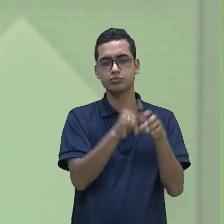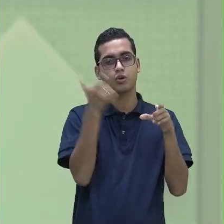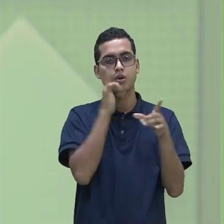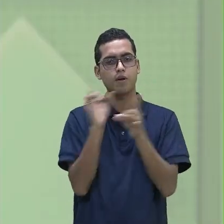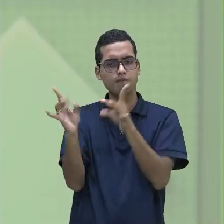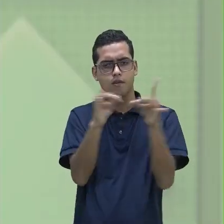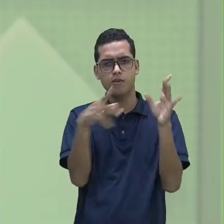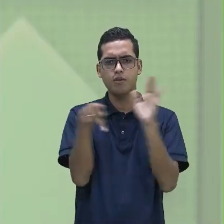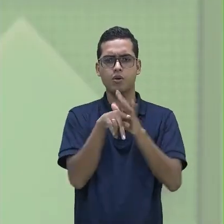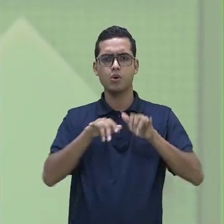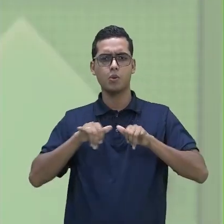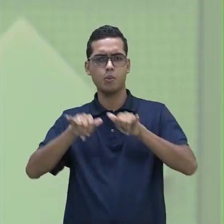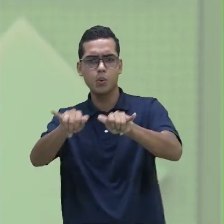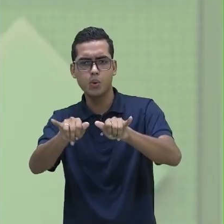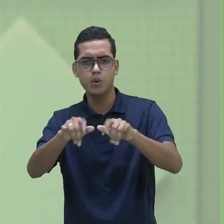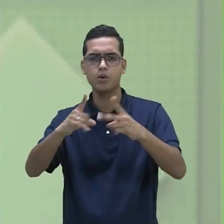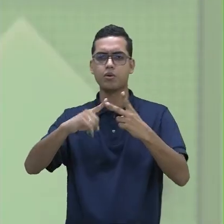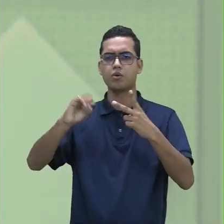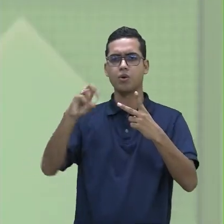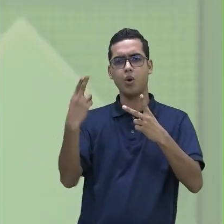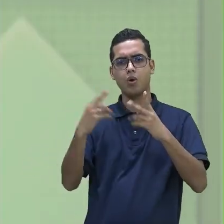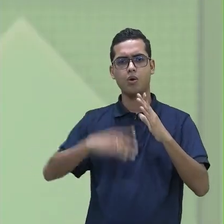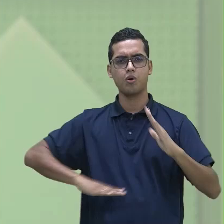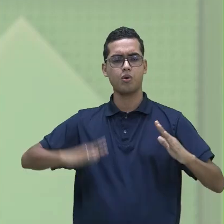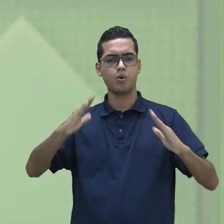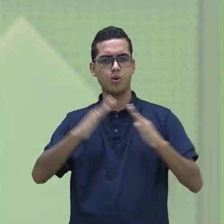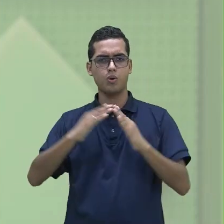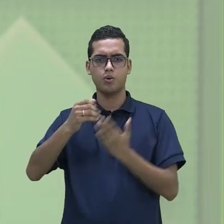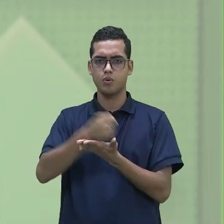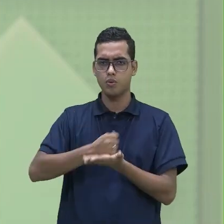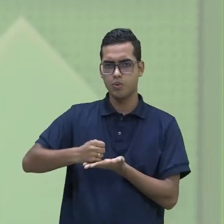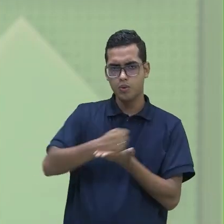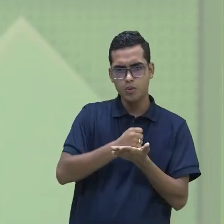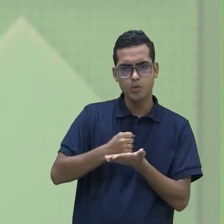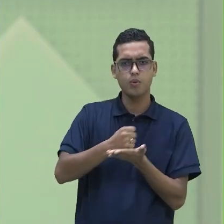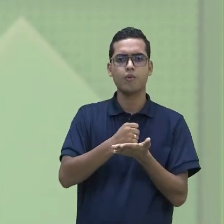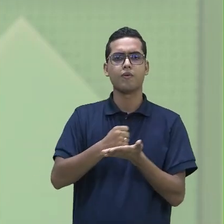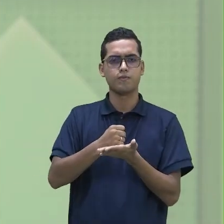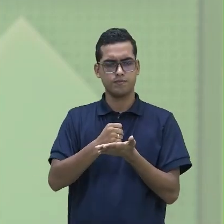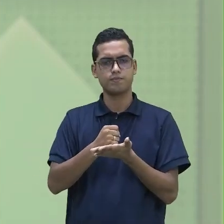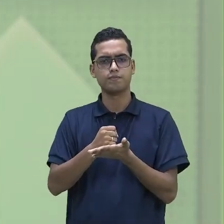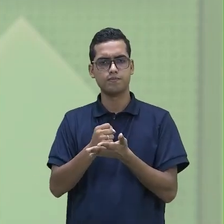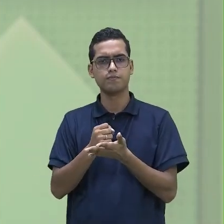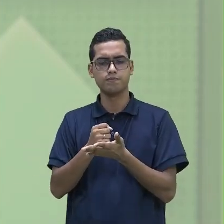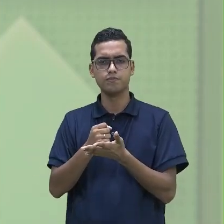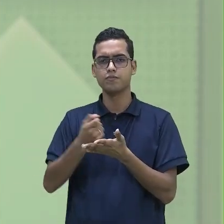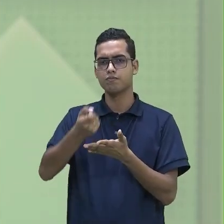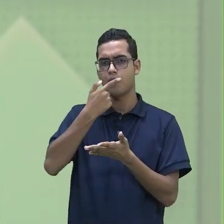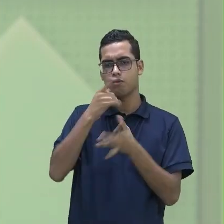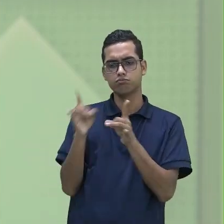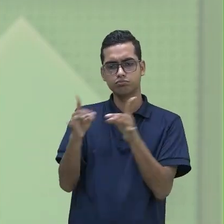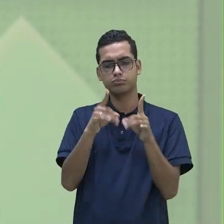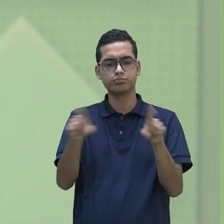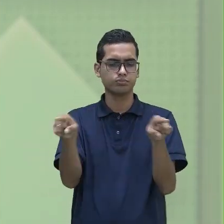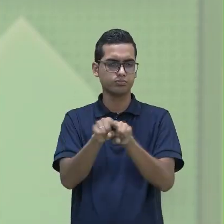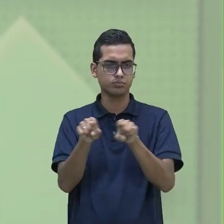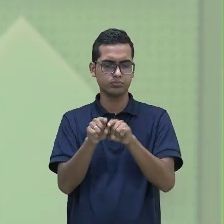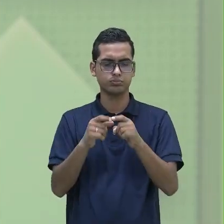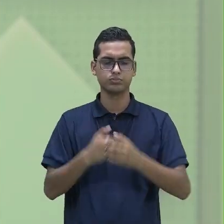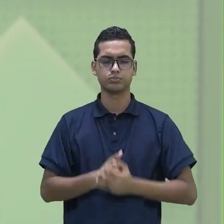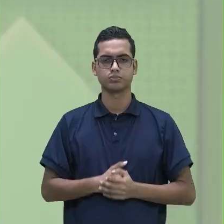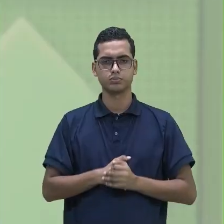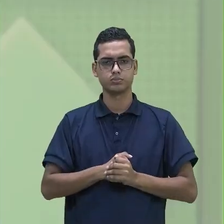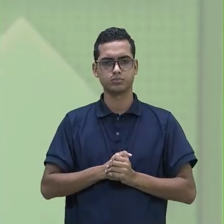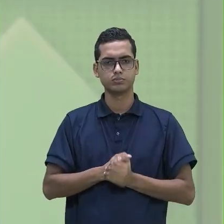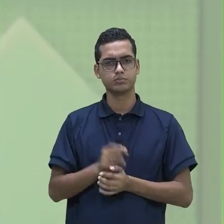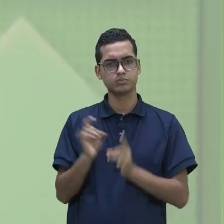de um supermercado, na prateleira de uma farmácia, e assim ser comercializado tanto na região, né,